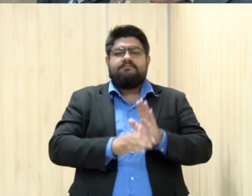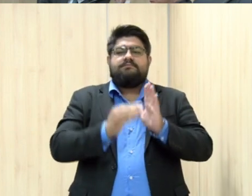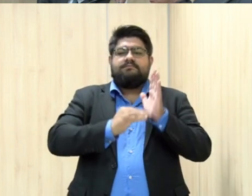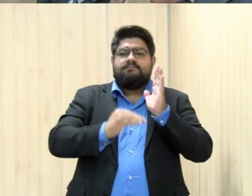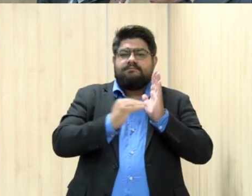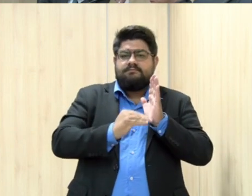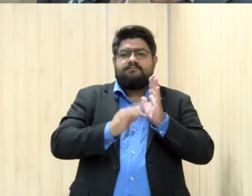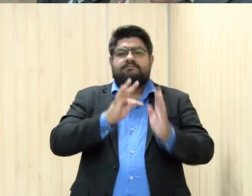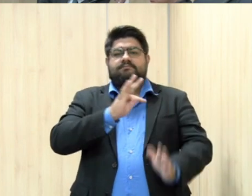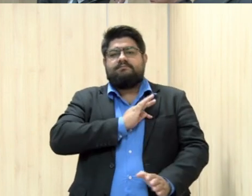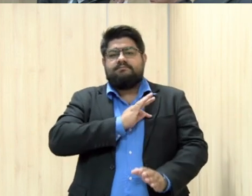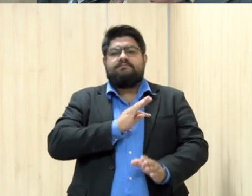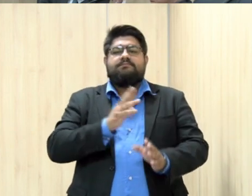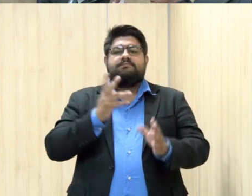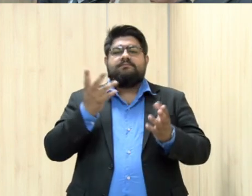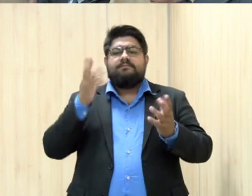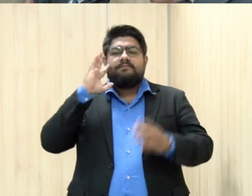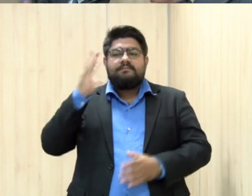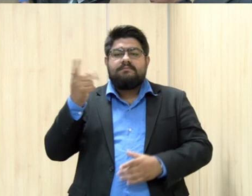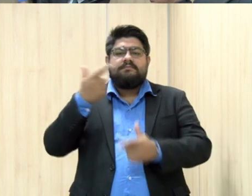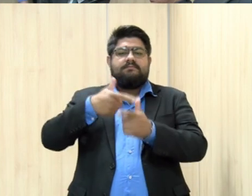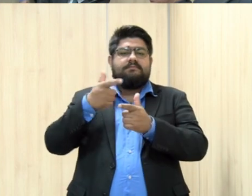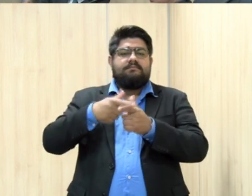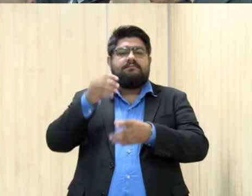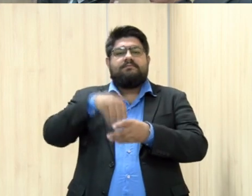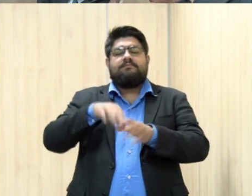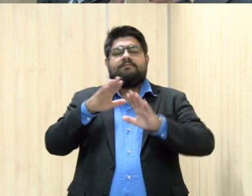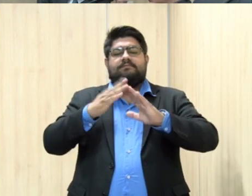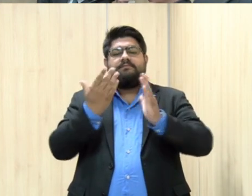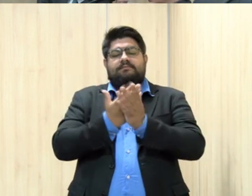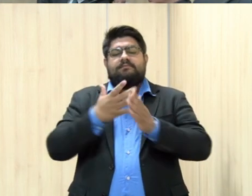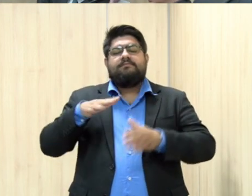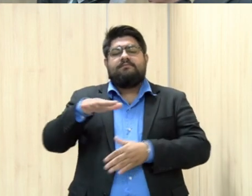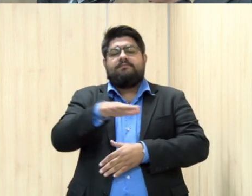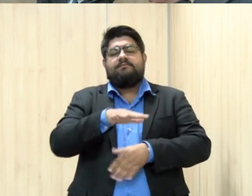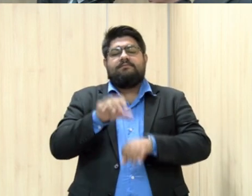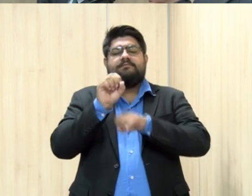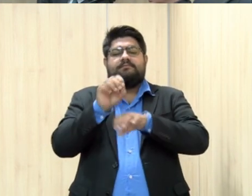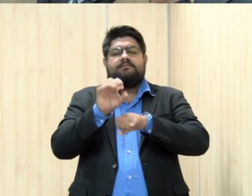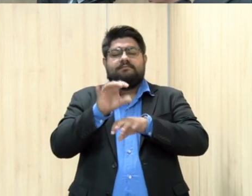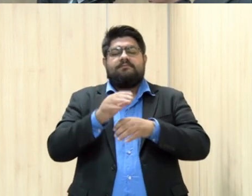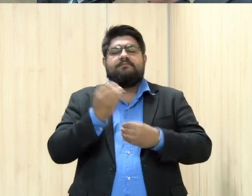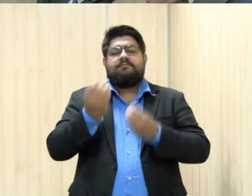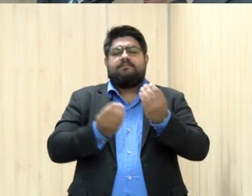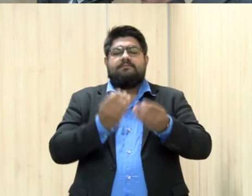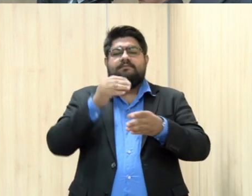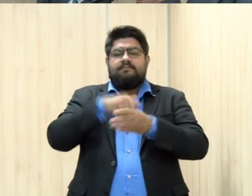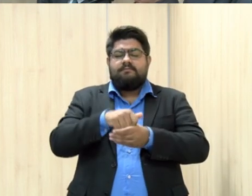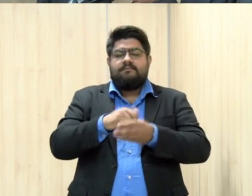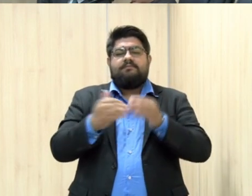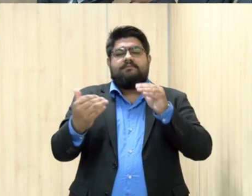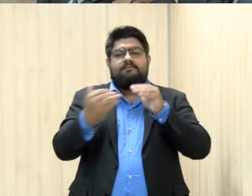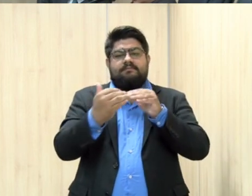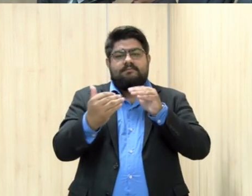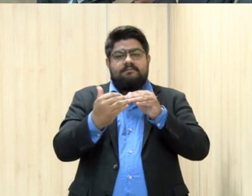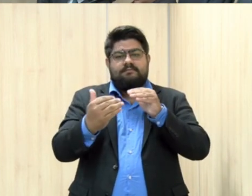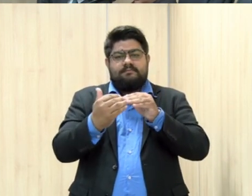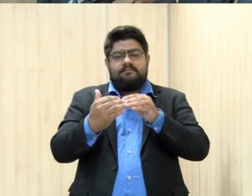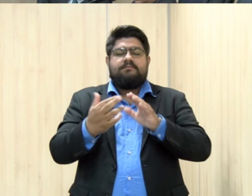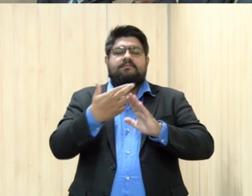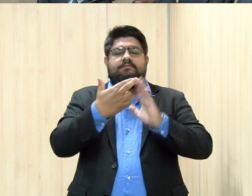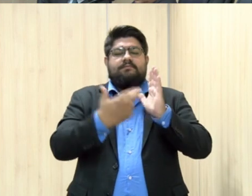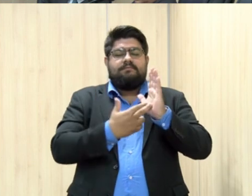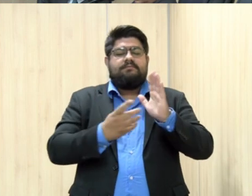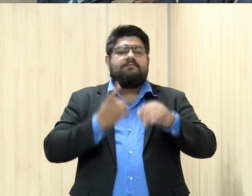da justiça restaurativo para a solução de conflitos no ambiente escolar na rede estadual de ensino com o voto favorável da